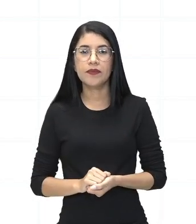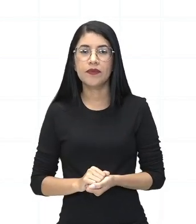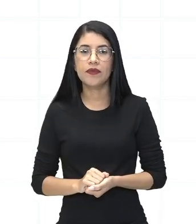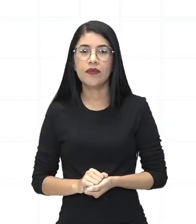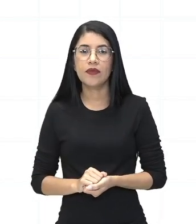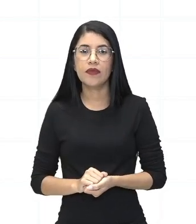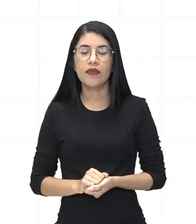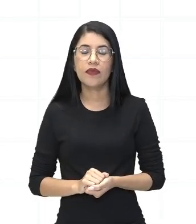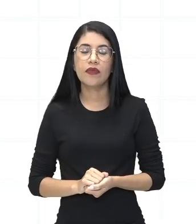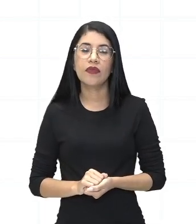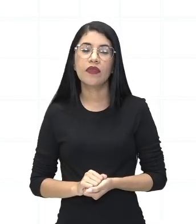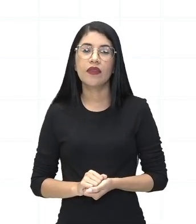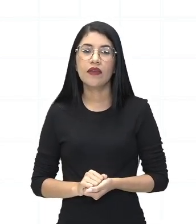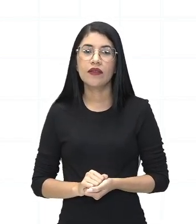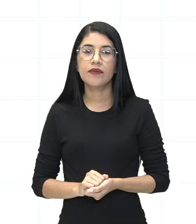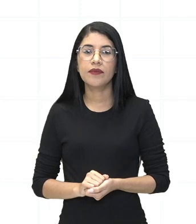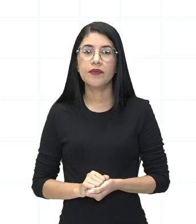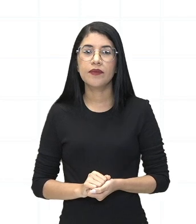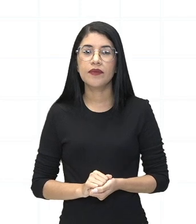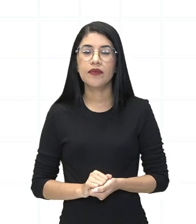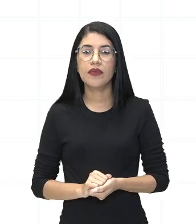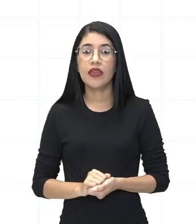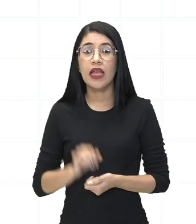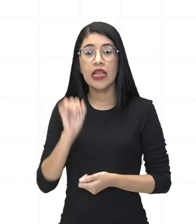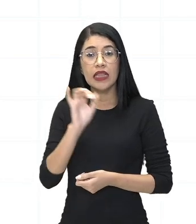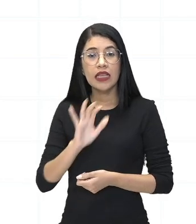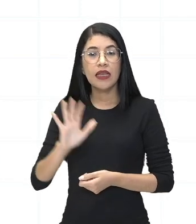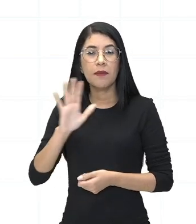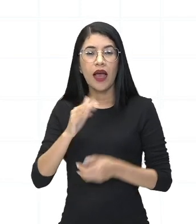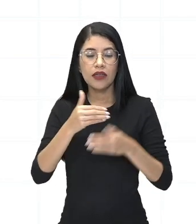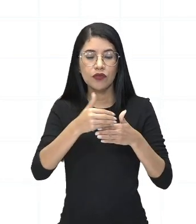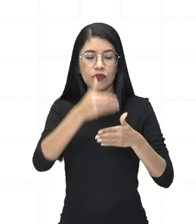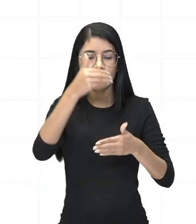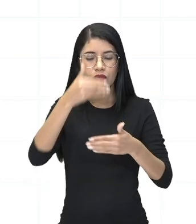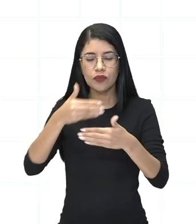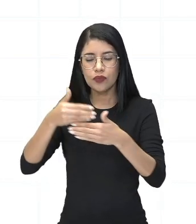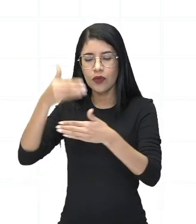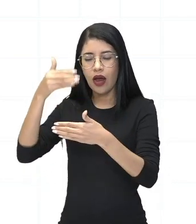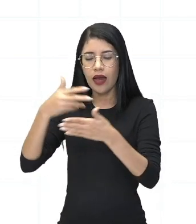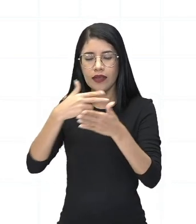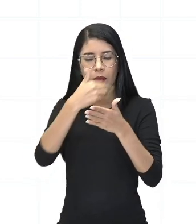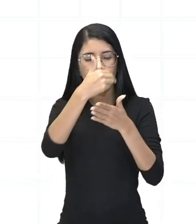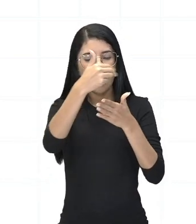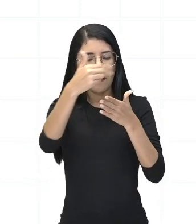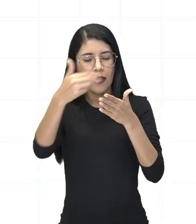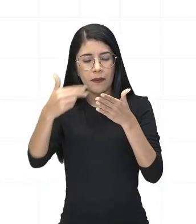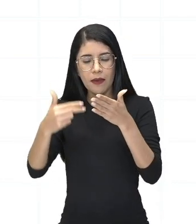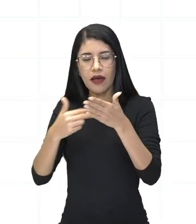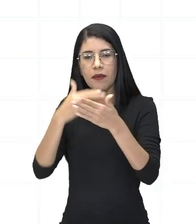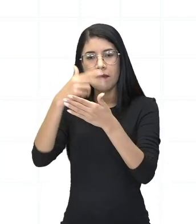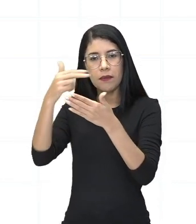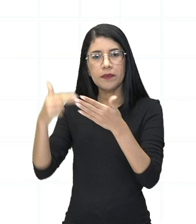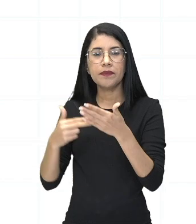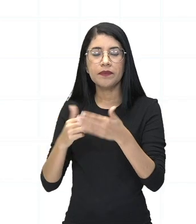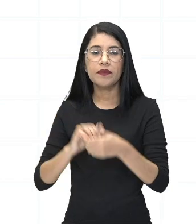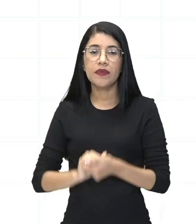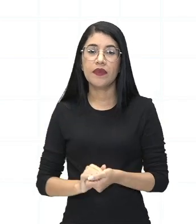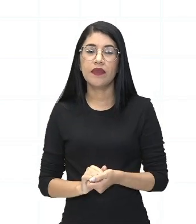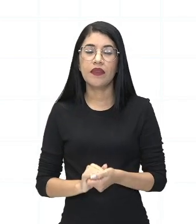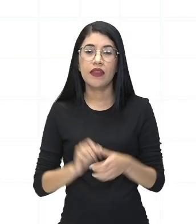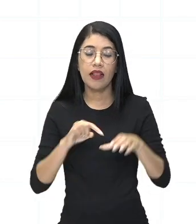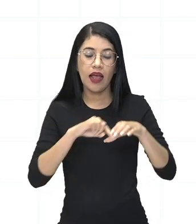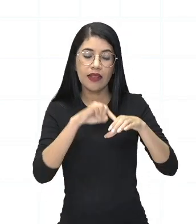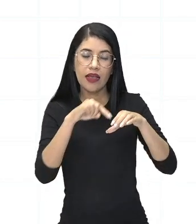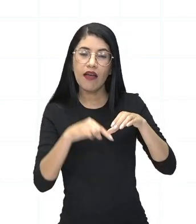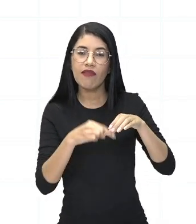Vamos ver? Então, imagens feitas nas paredes das cavernas, cavernas naturais,